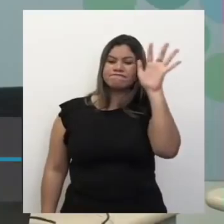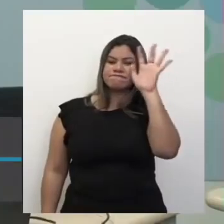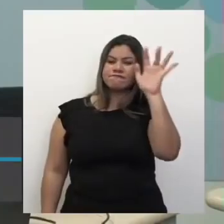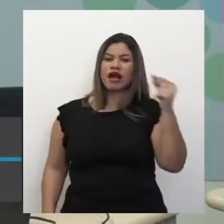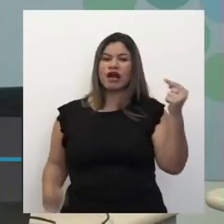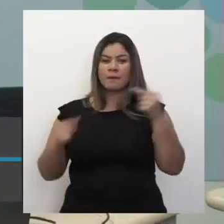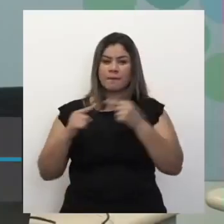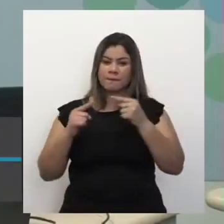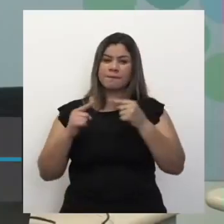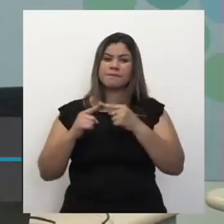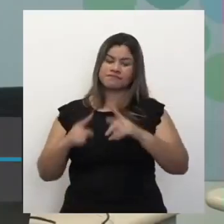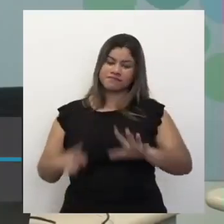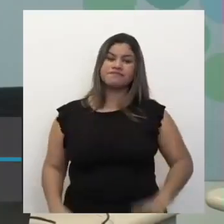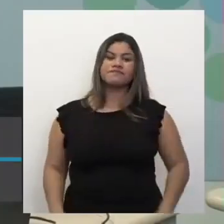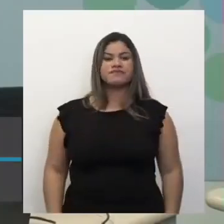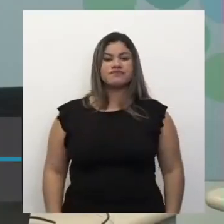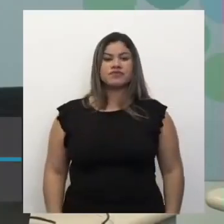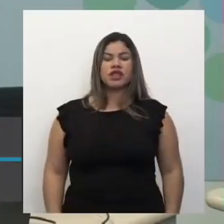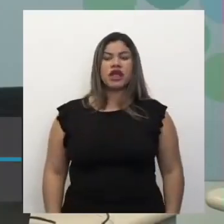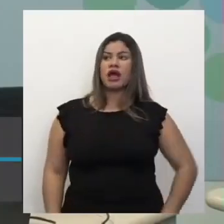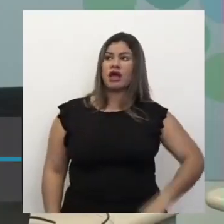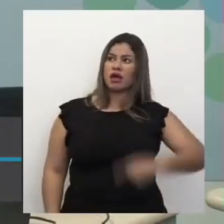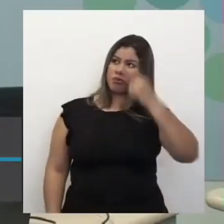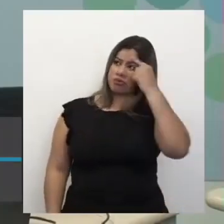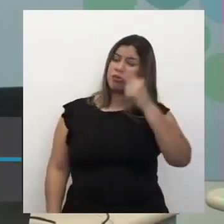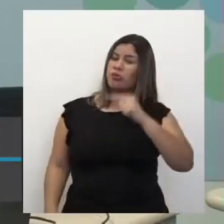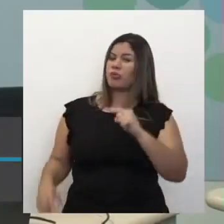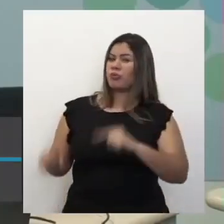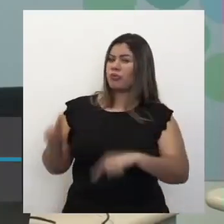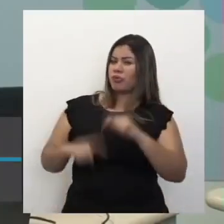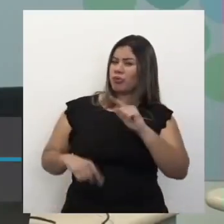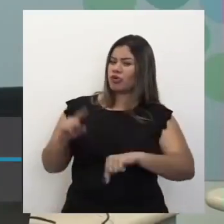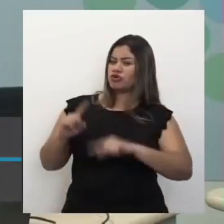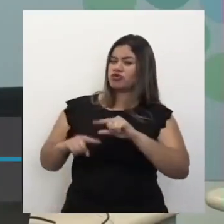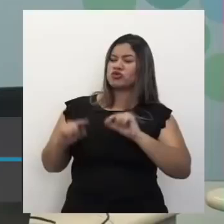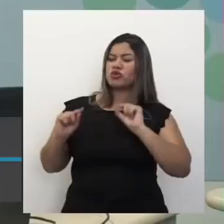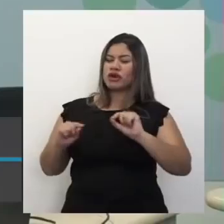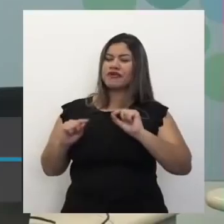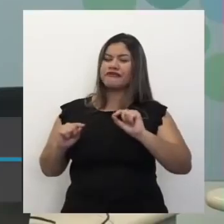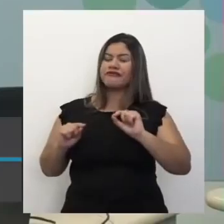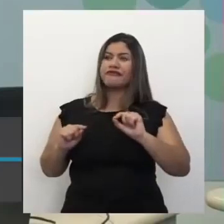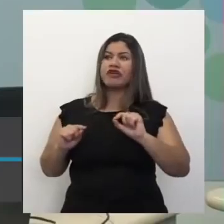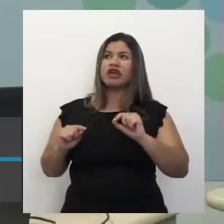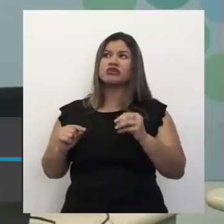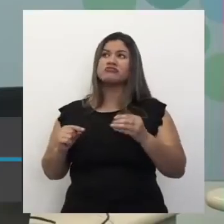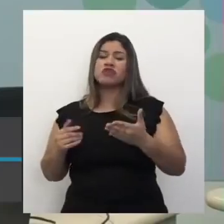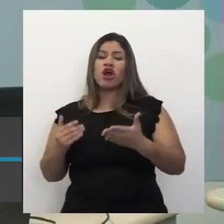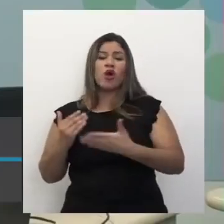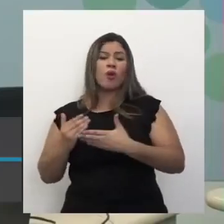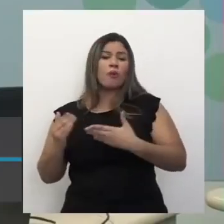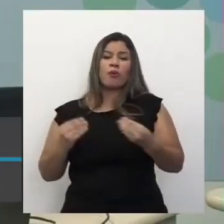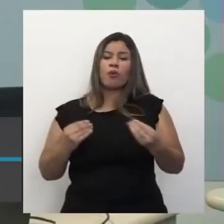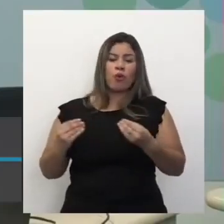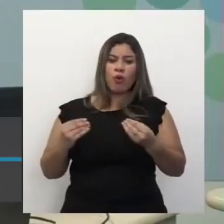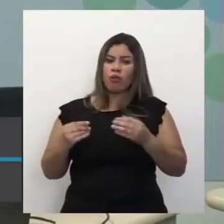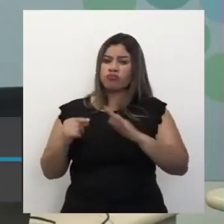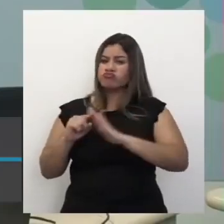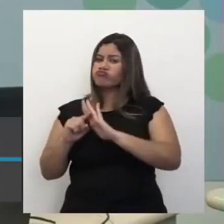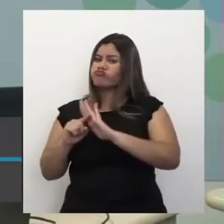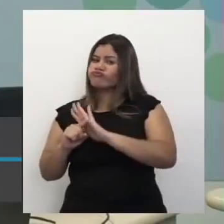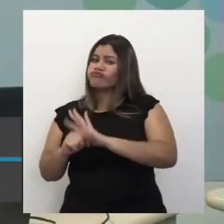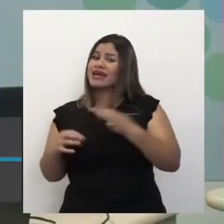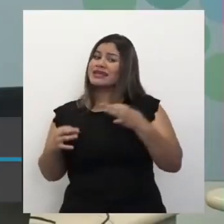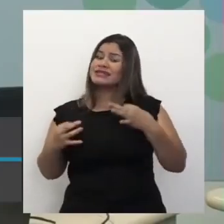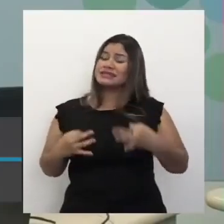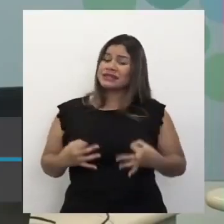fazer essa reflexão. Quais são os produtos que a gente usa? De onde vem? Será que foi explorado corretamente para chegar até aqui? Né,